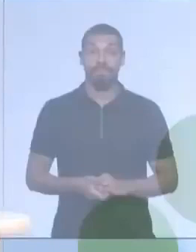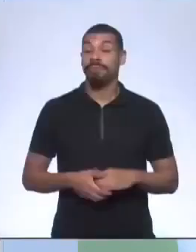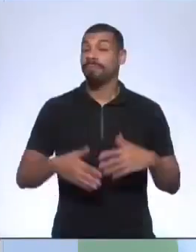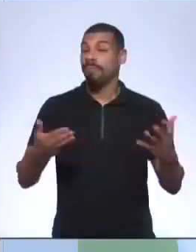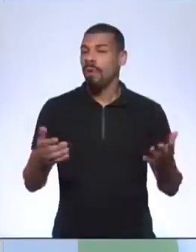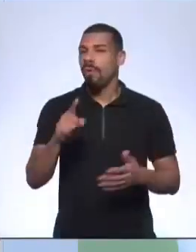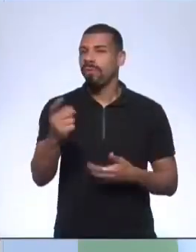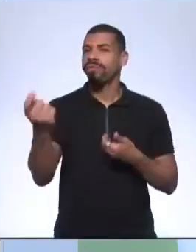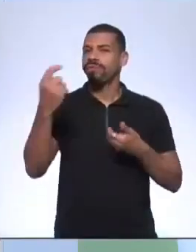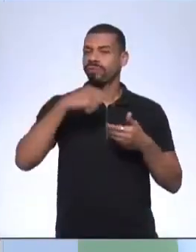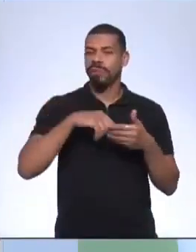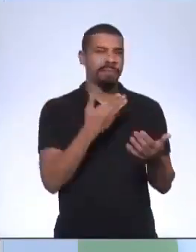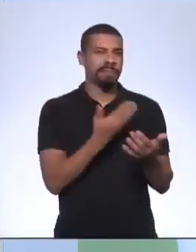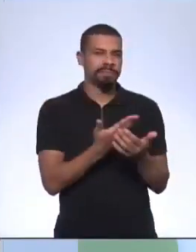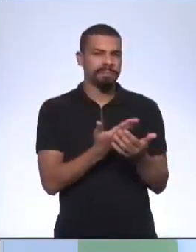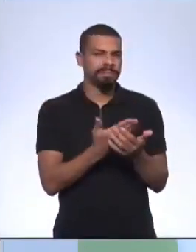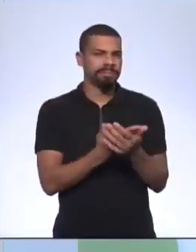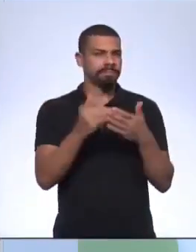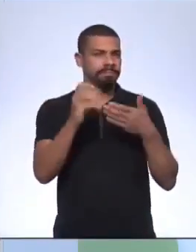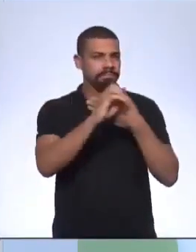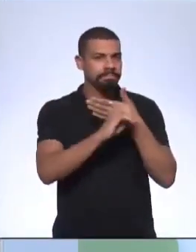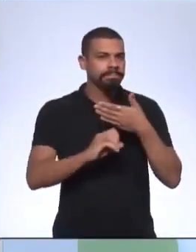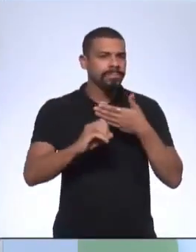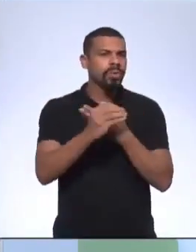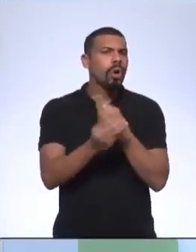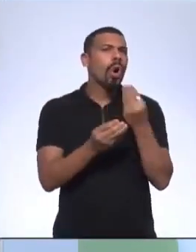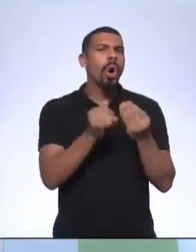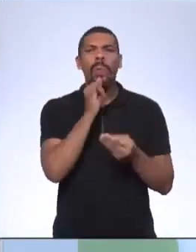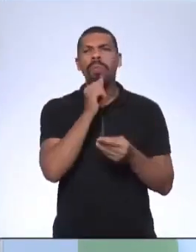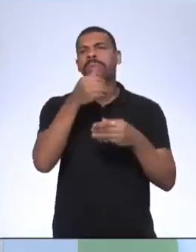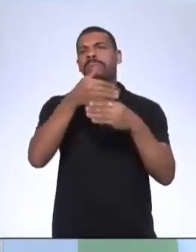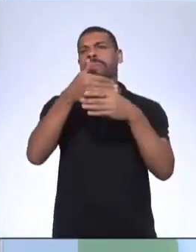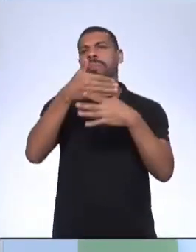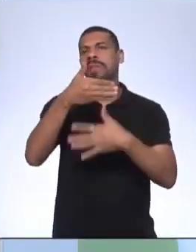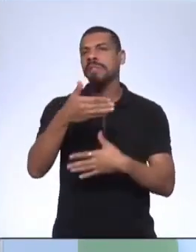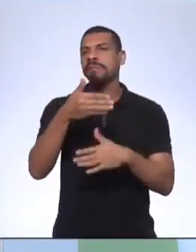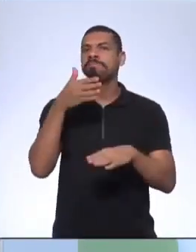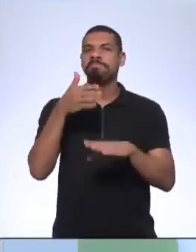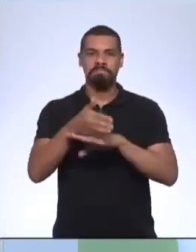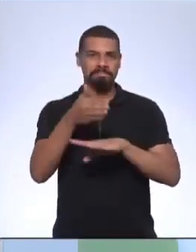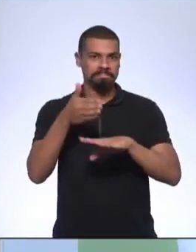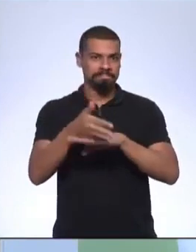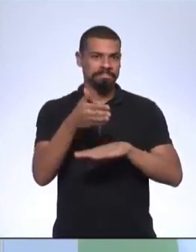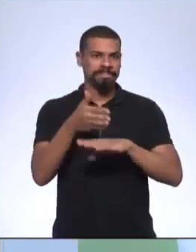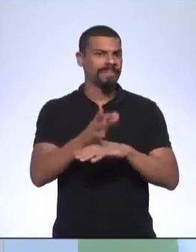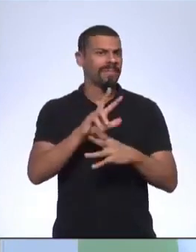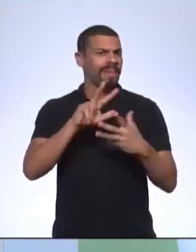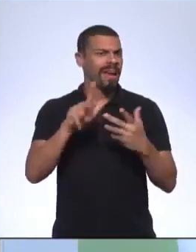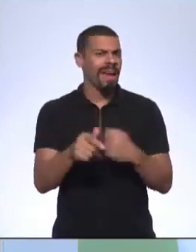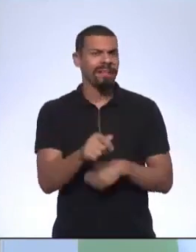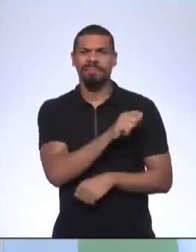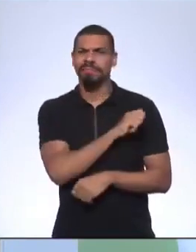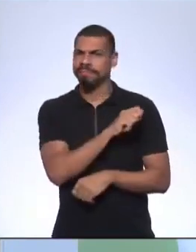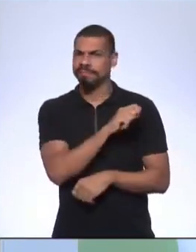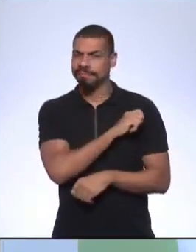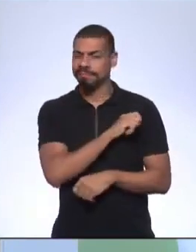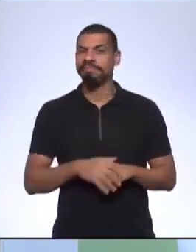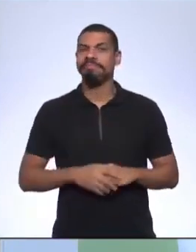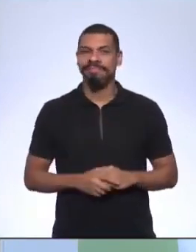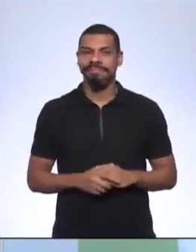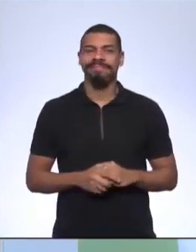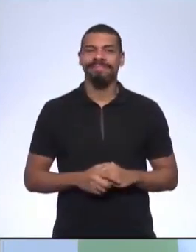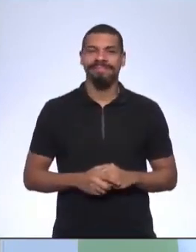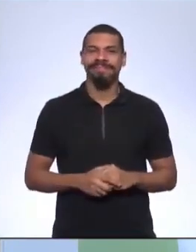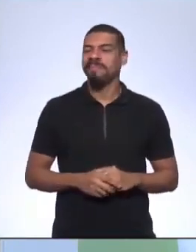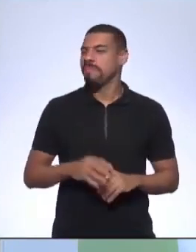Muito bem, voltamos aqui, vamos ver como é que está essa interação. Olha, bastante gente aqui, viu, Magno, participando bastante.